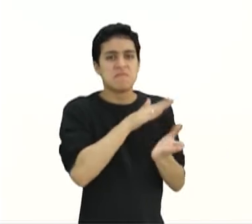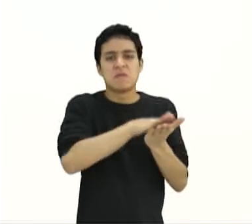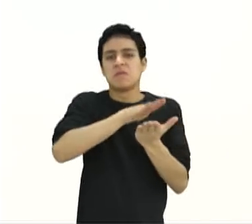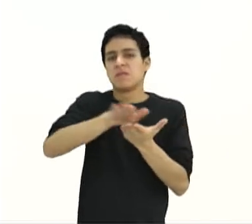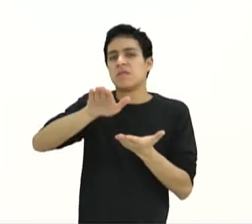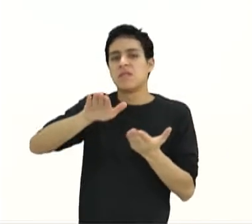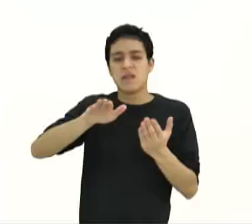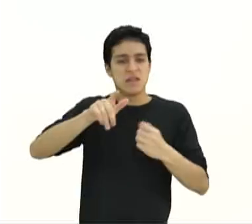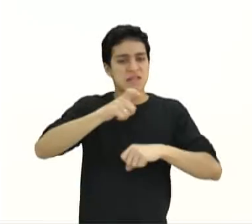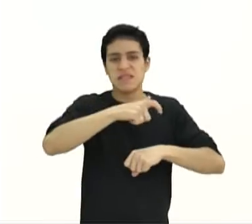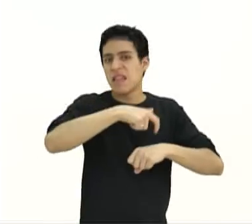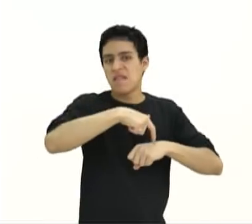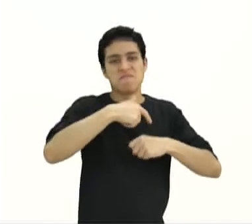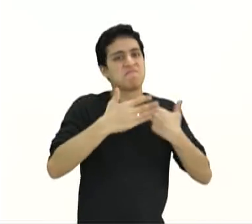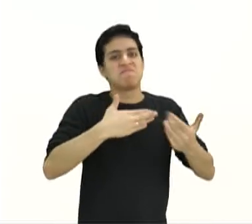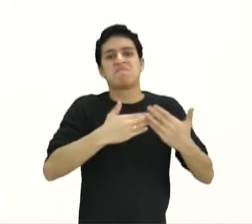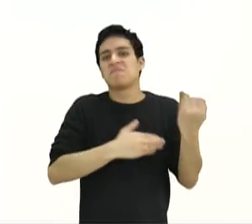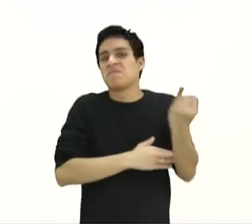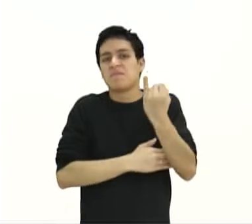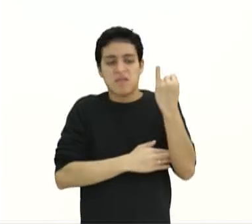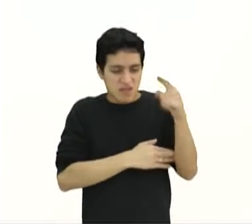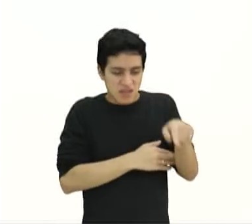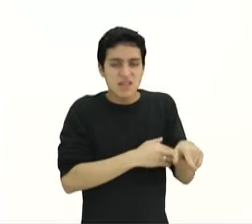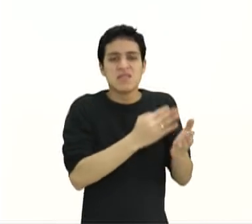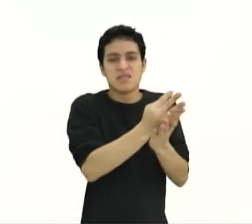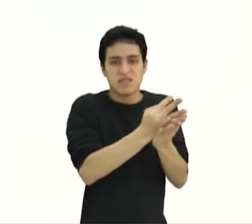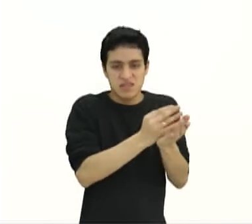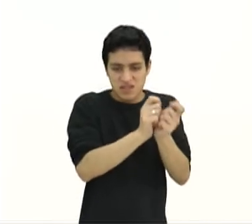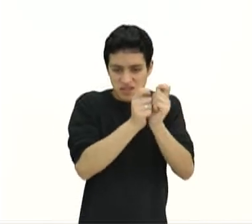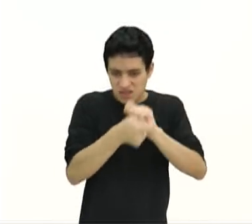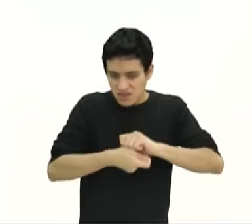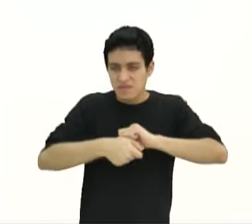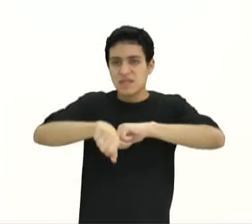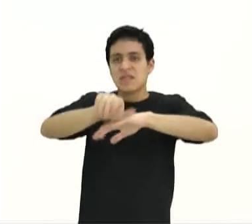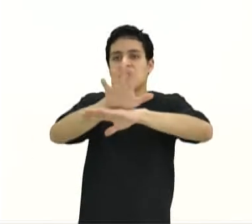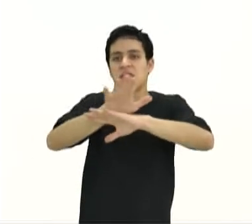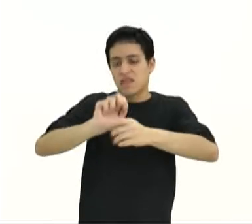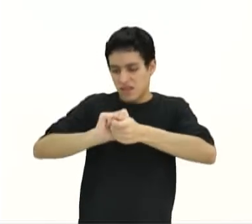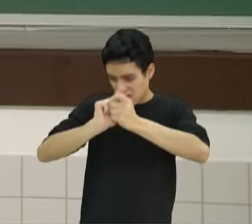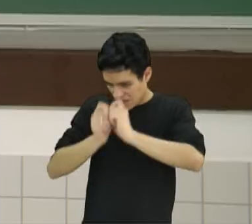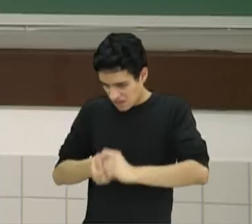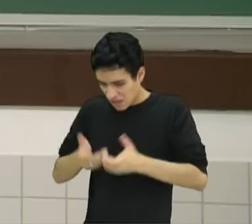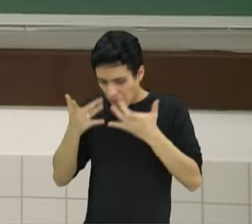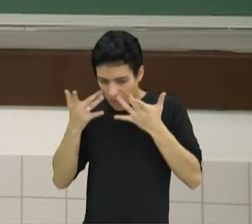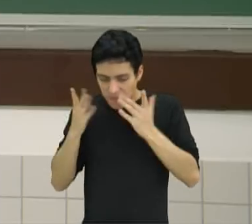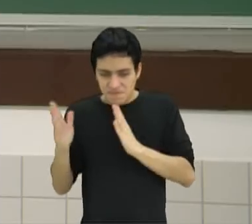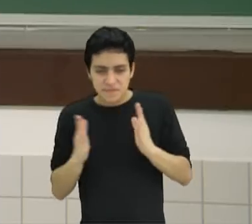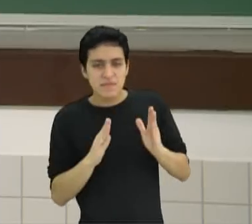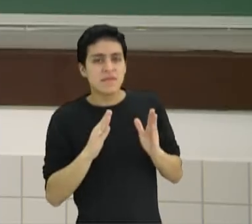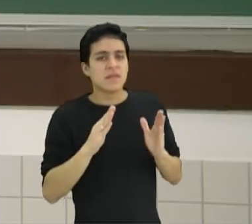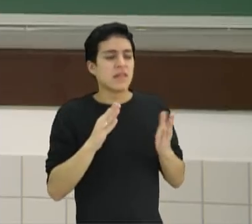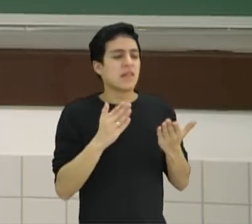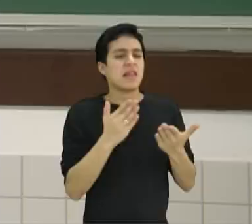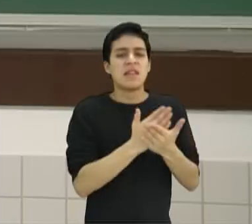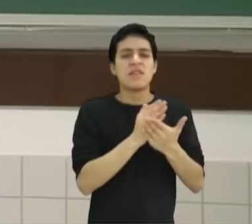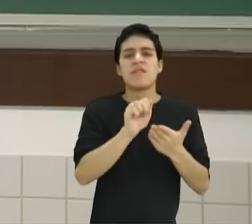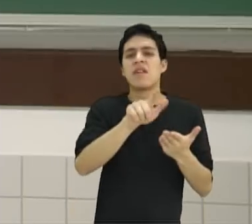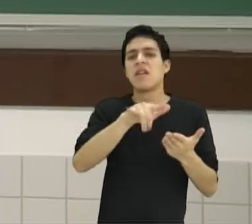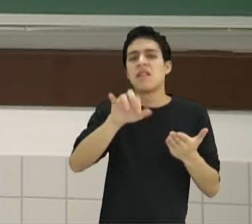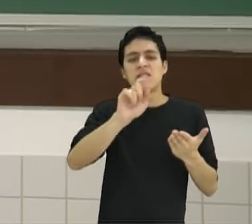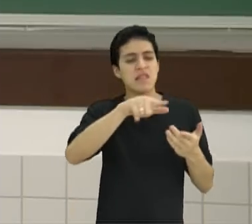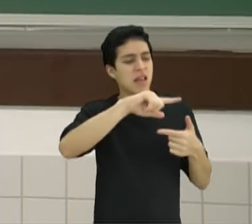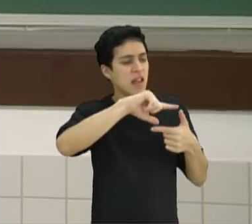sendo adaptado para o teatro, cinema. Isso mesmo. Alice no País das Maravilhas é um clássico pelo fato que